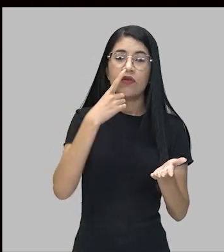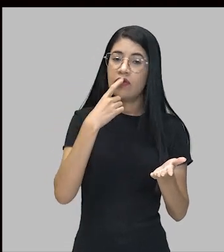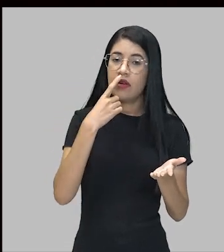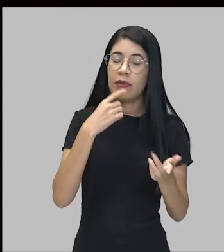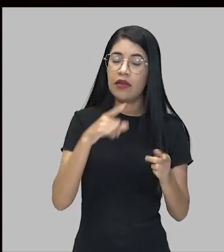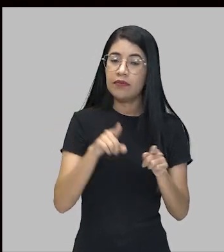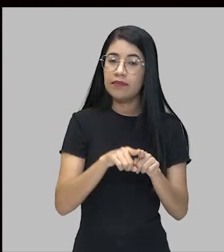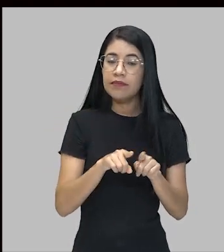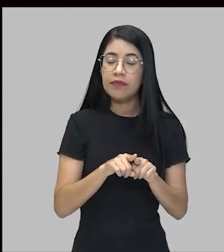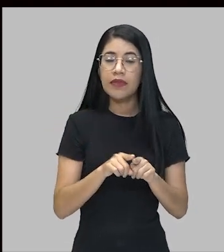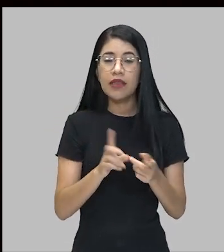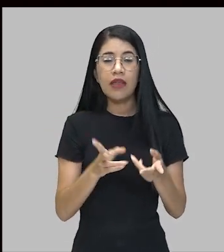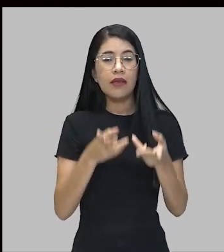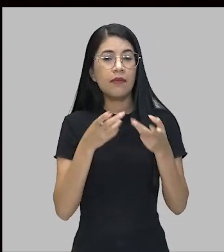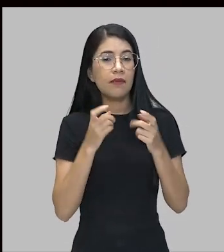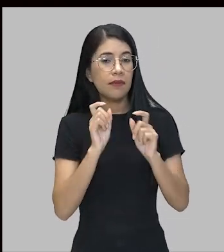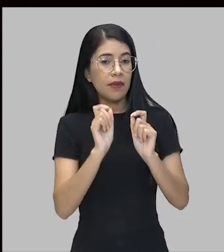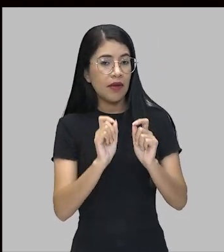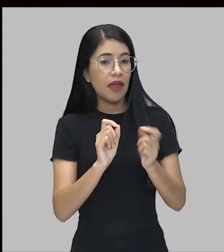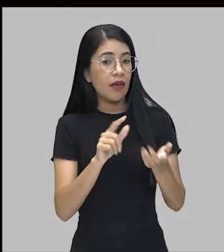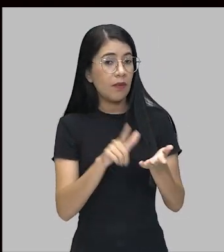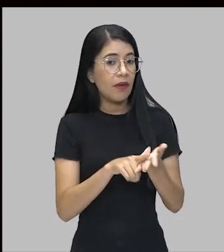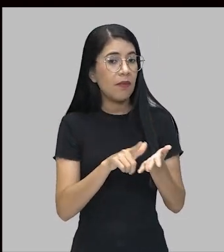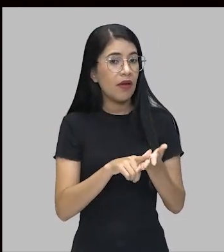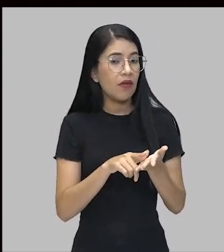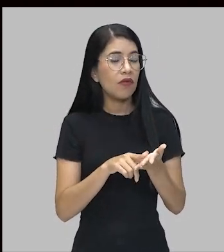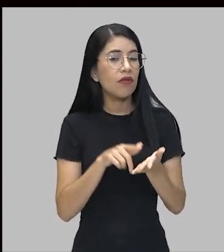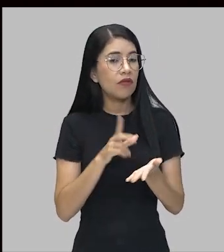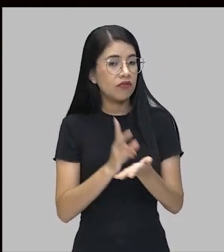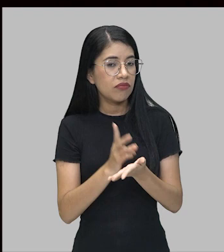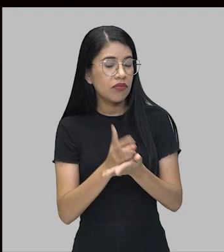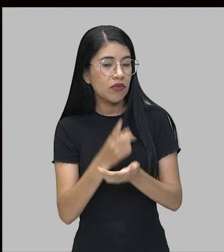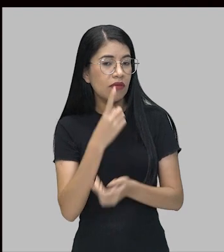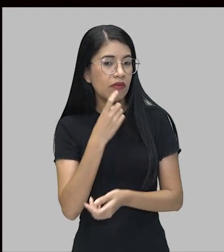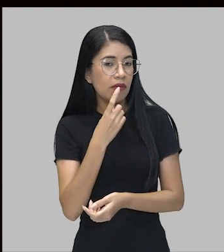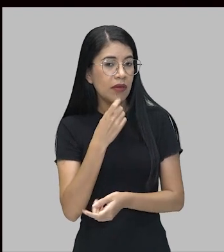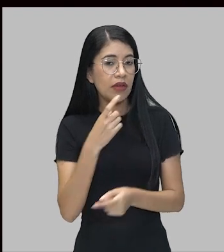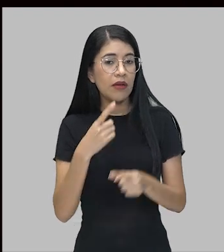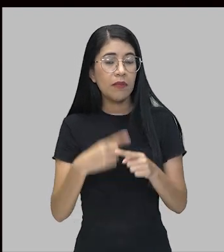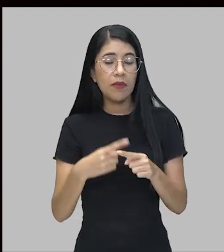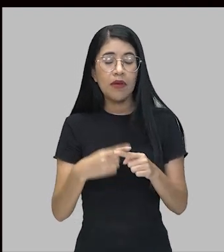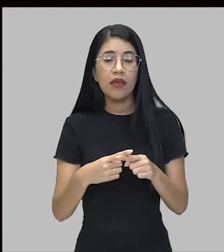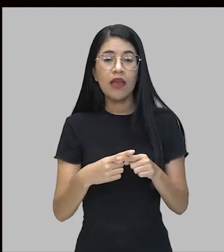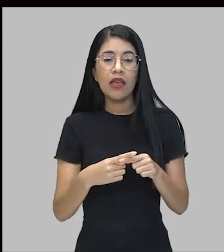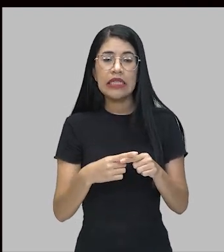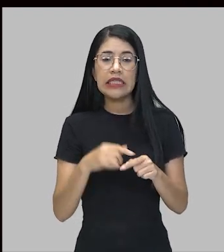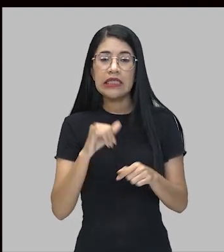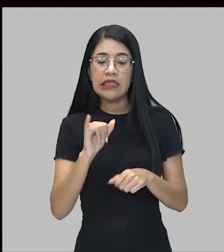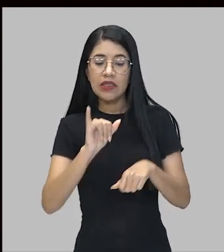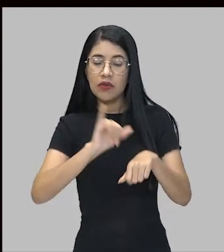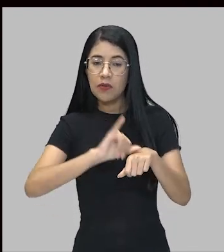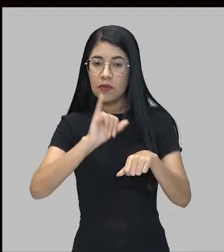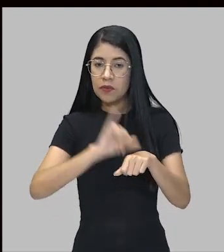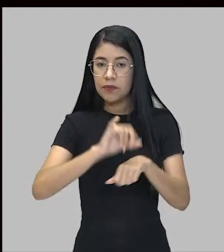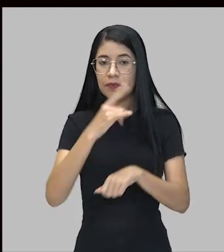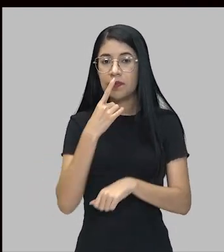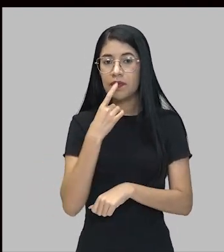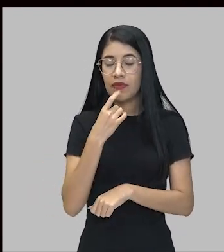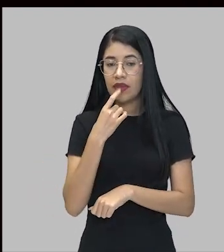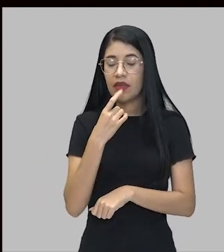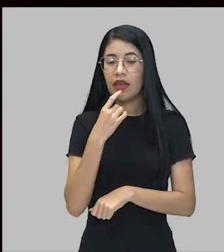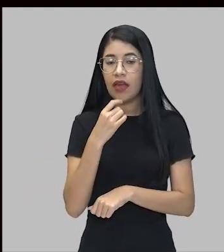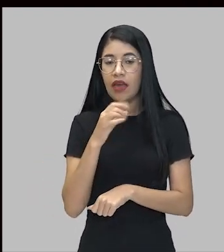Percebam vocês que o cartão vermelho ele ficou vermelho. Isso porque um objeto, quando ele é vermelho, ele